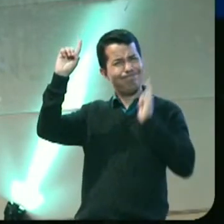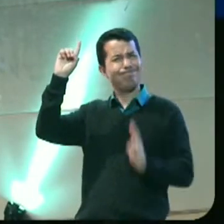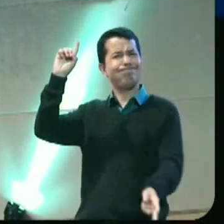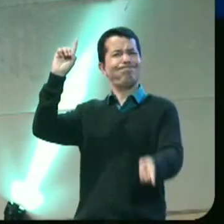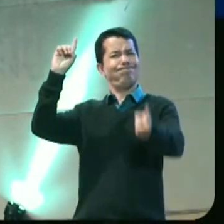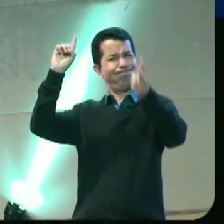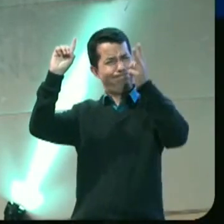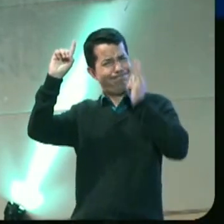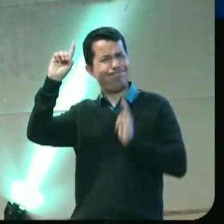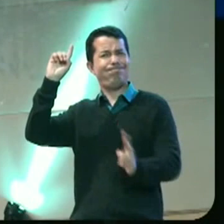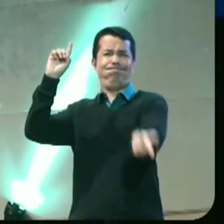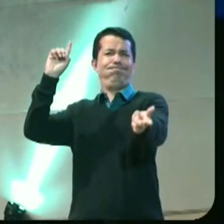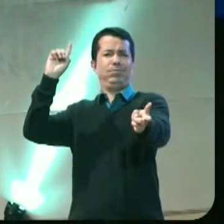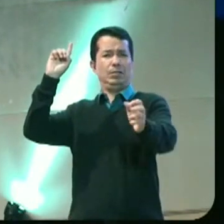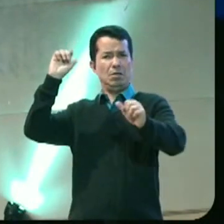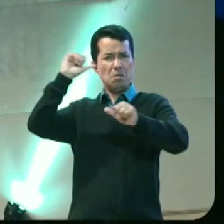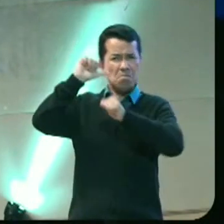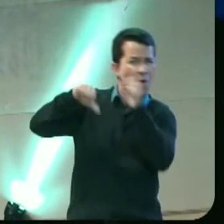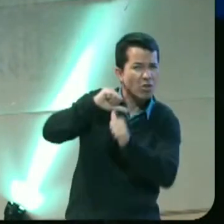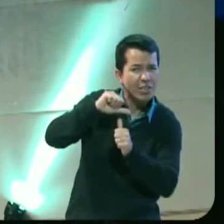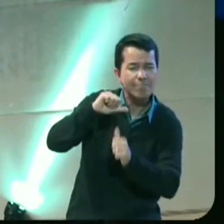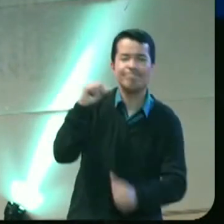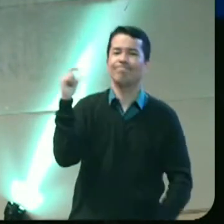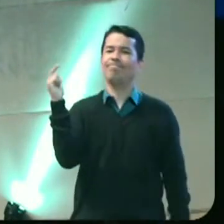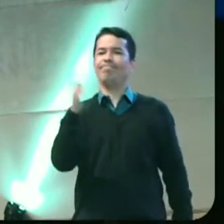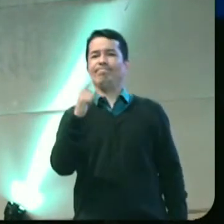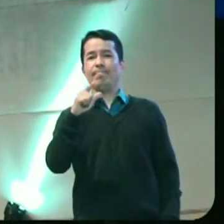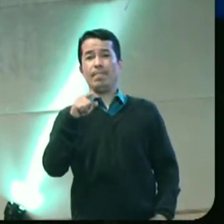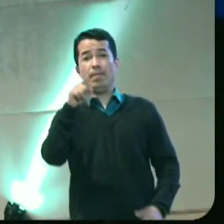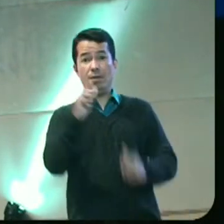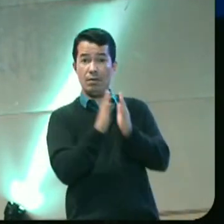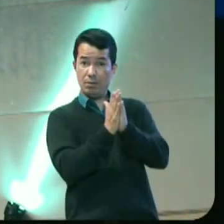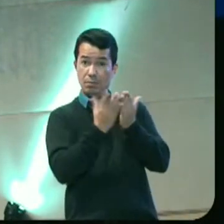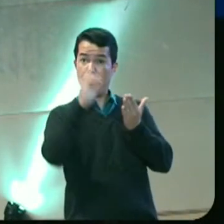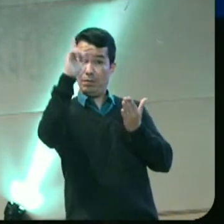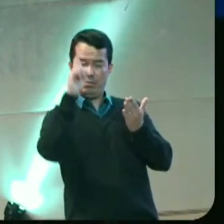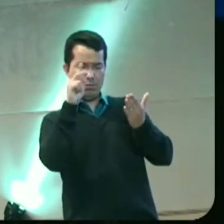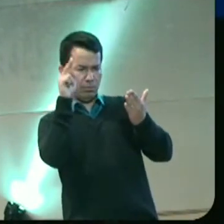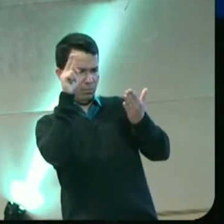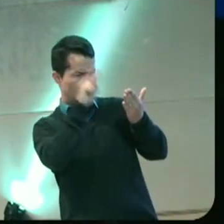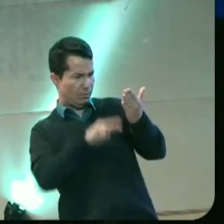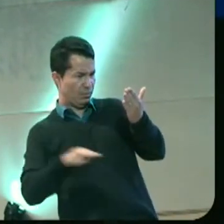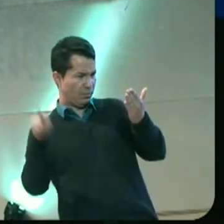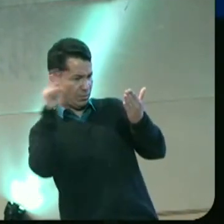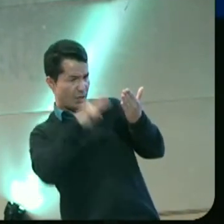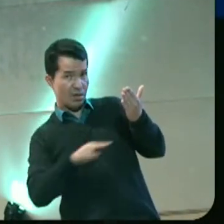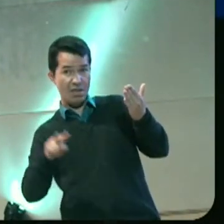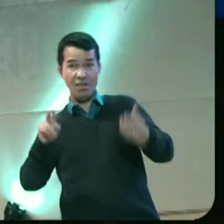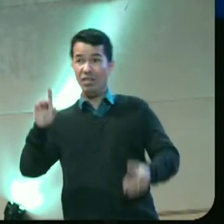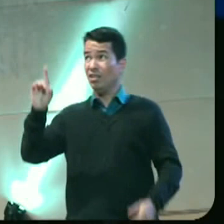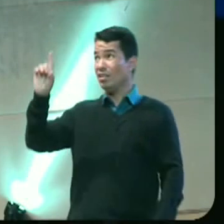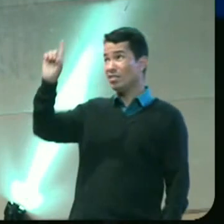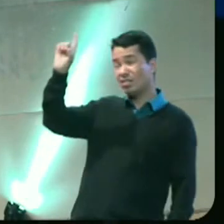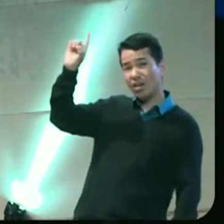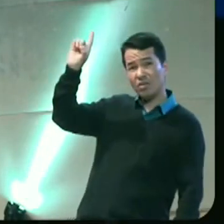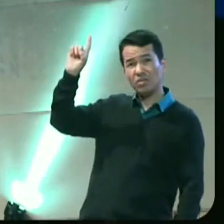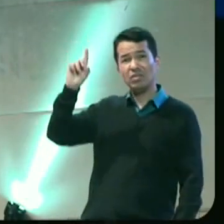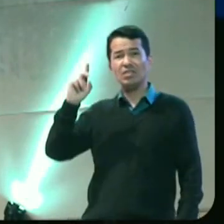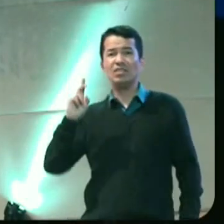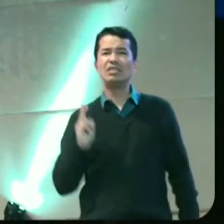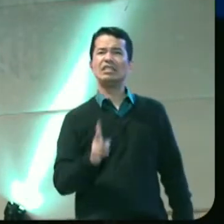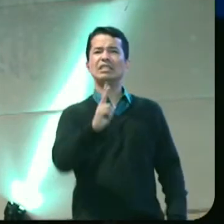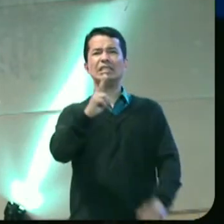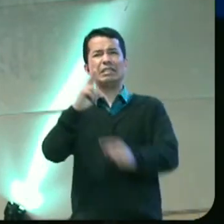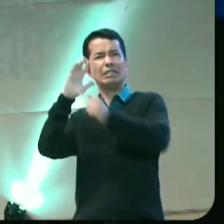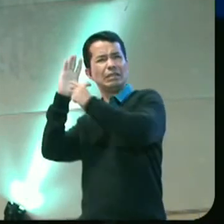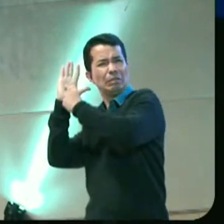palavra, todas as histórias bíblicas do poder de Deus, a gente vê que mesmo em meio às dificuldades, Deus se manifestava de